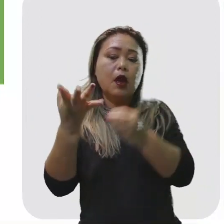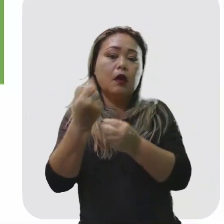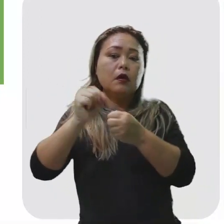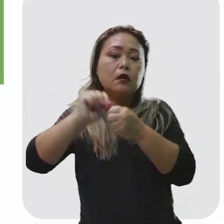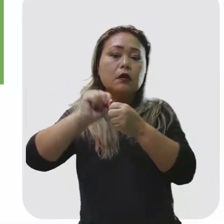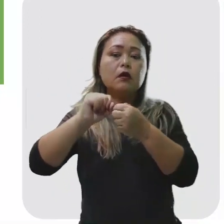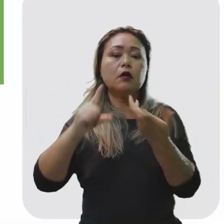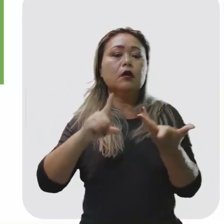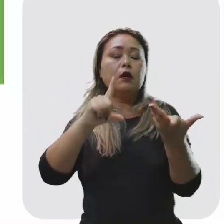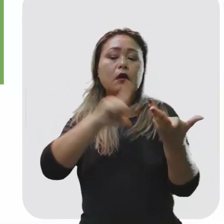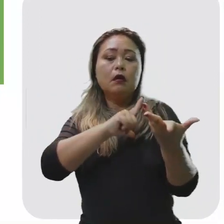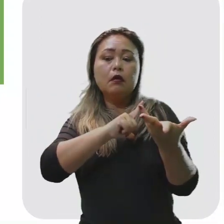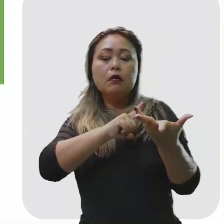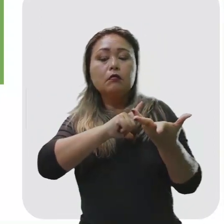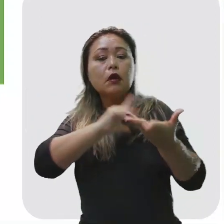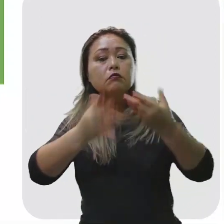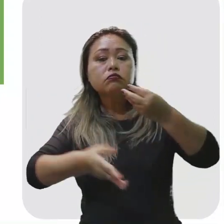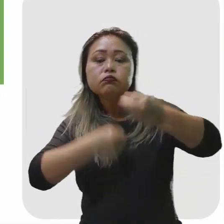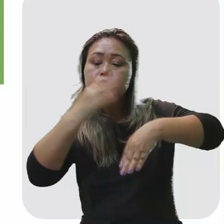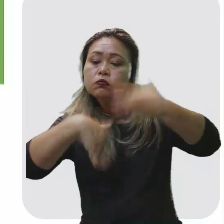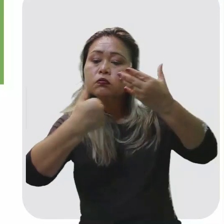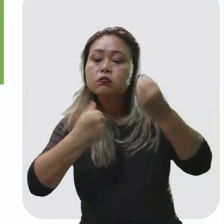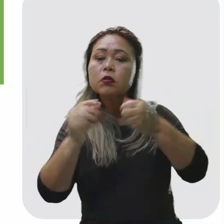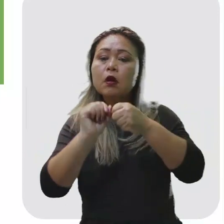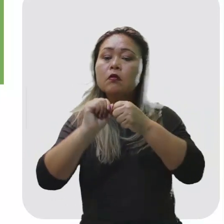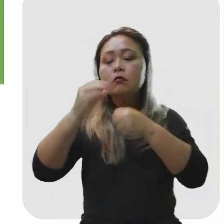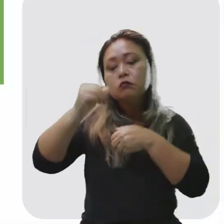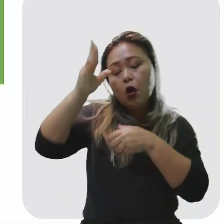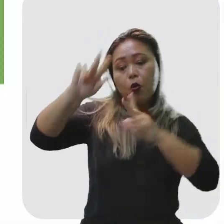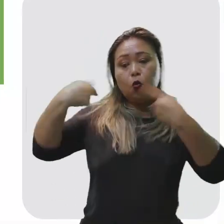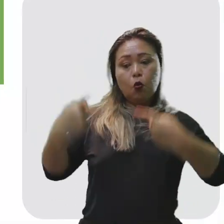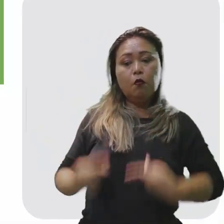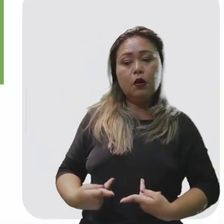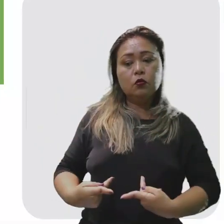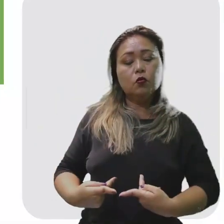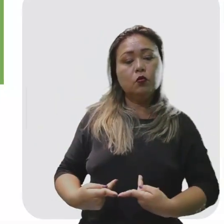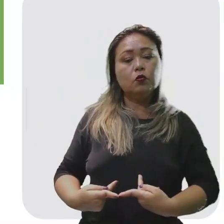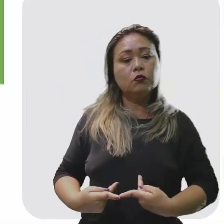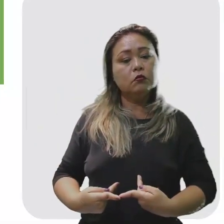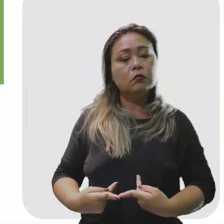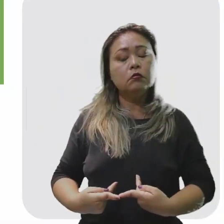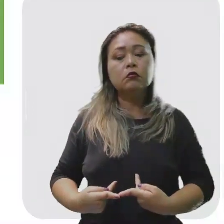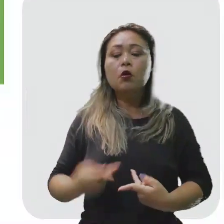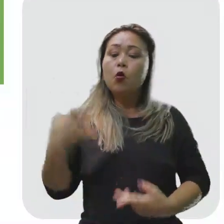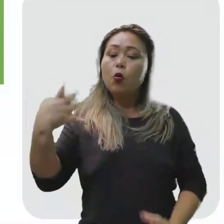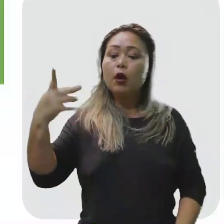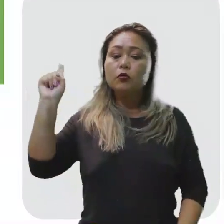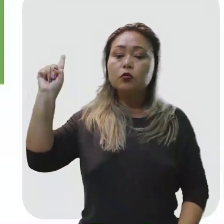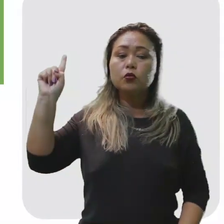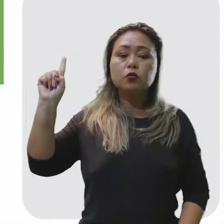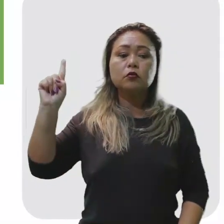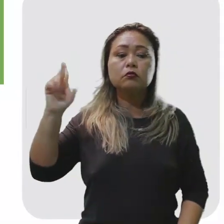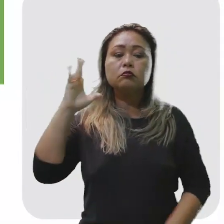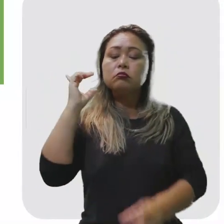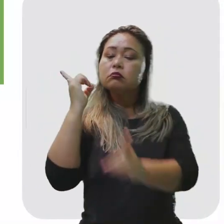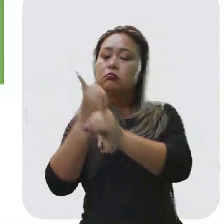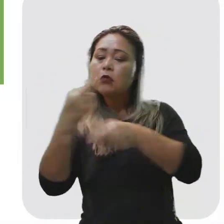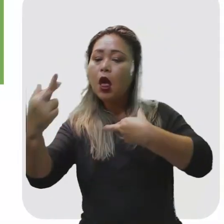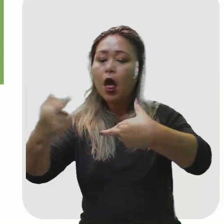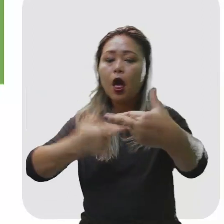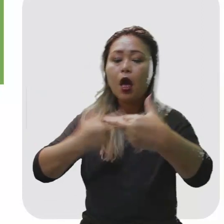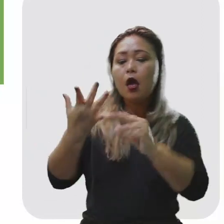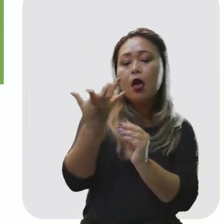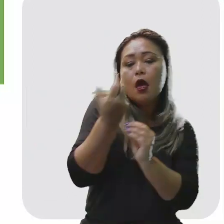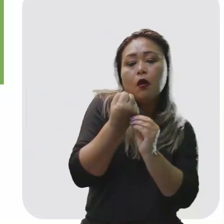que a arte contribui para o desenvolvimento do conhecimento humano. 4, identificar a relação